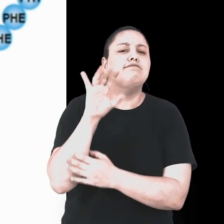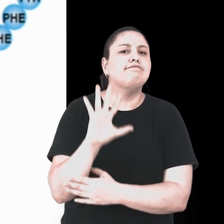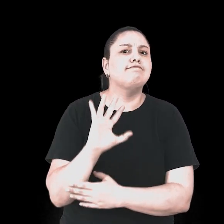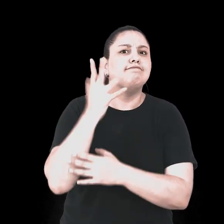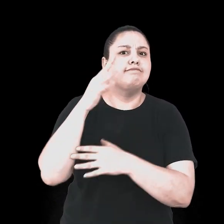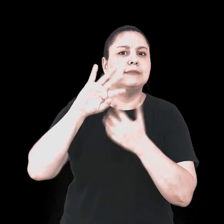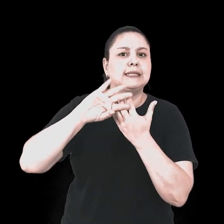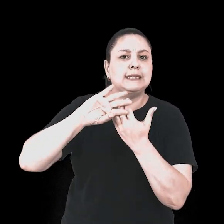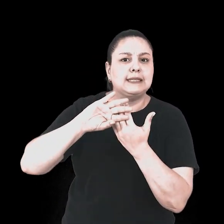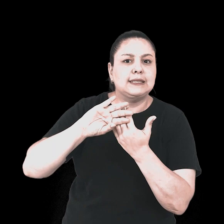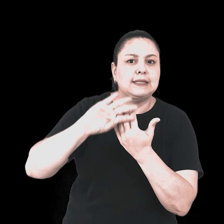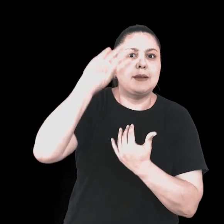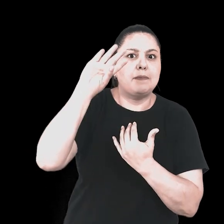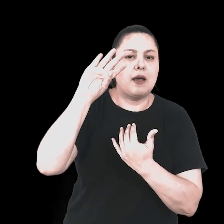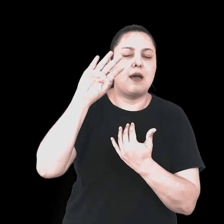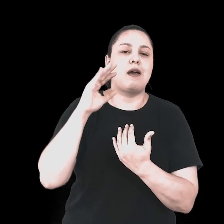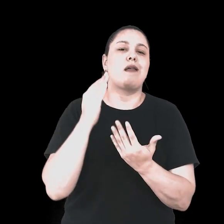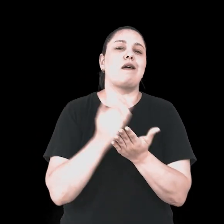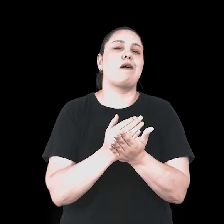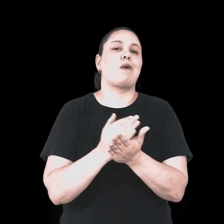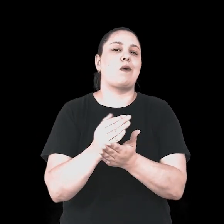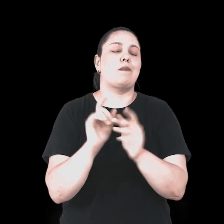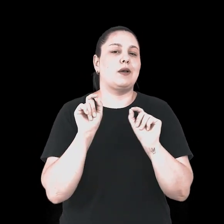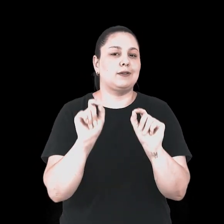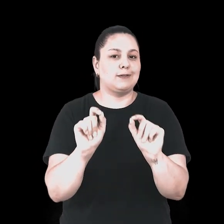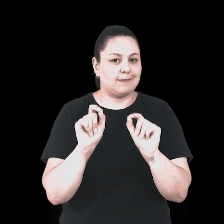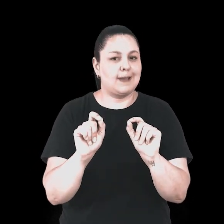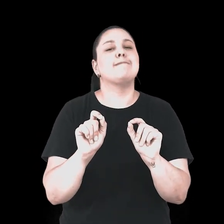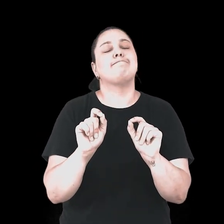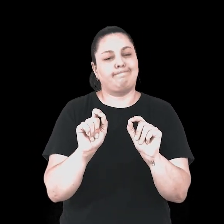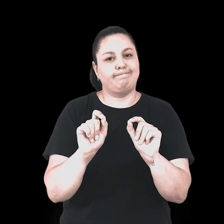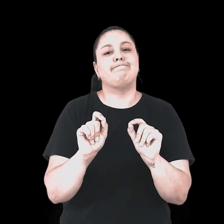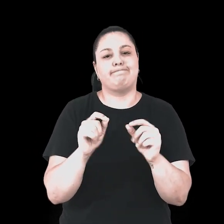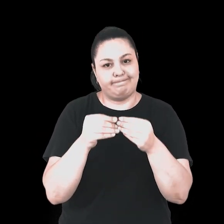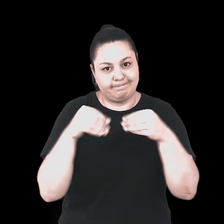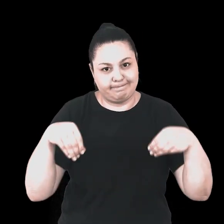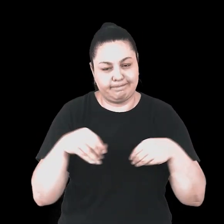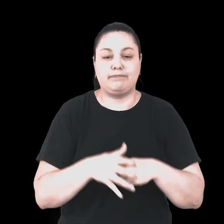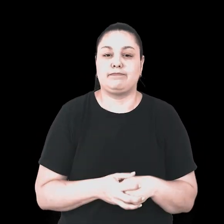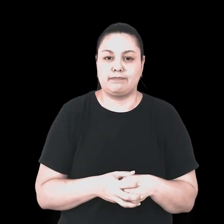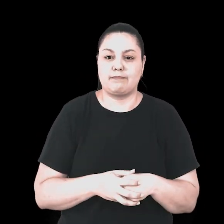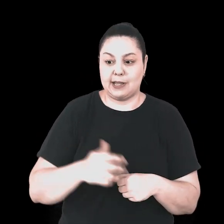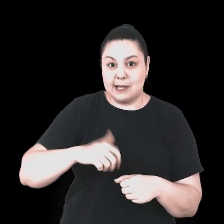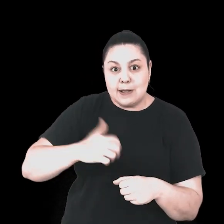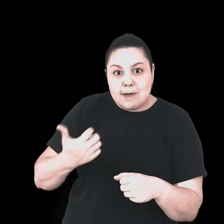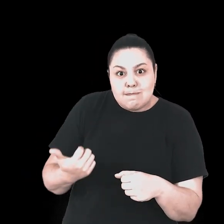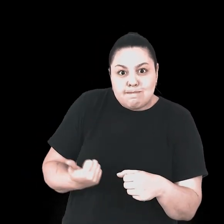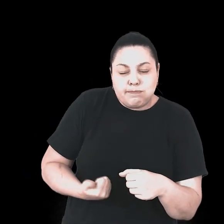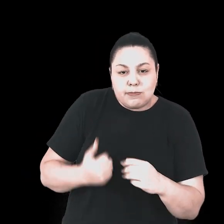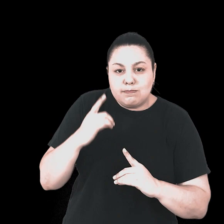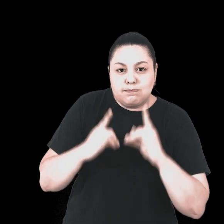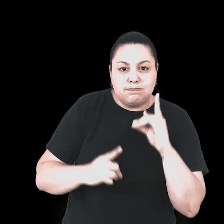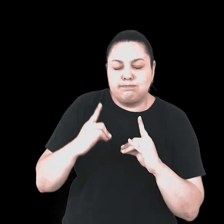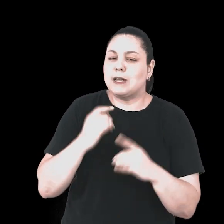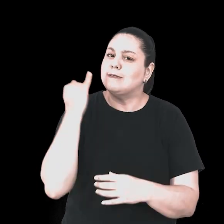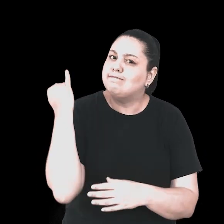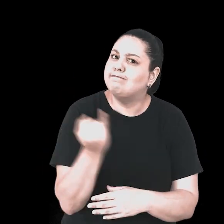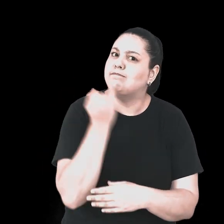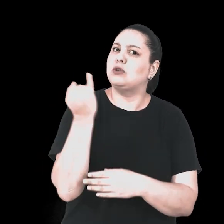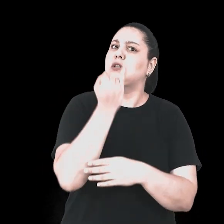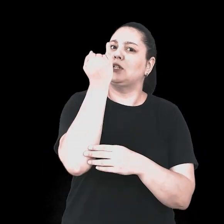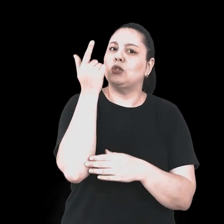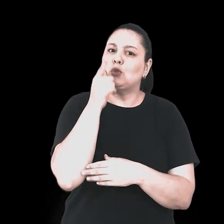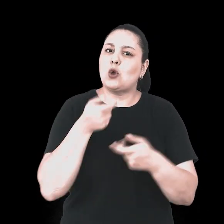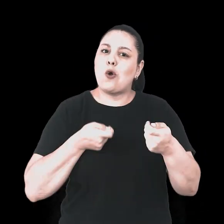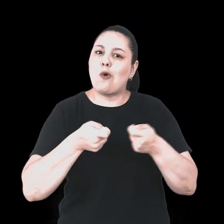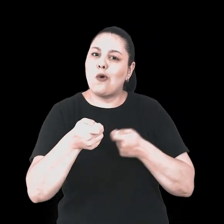duas cadeias são separadas, a atividade funcional desse hormônio é abolida. A insulina é essencial para a homeostase